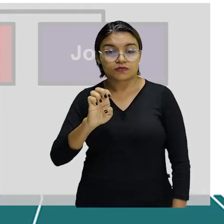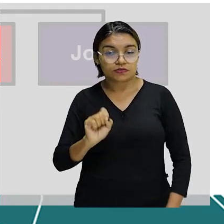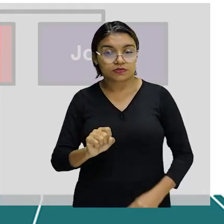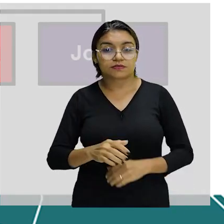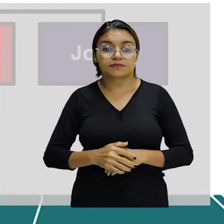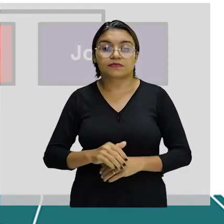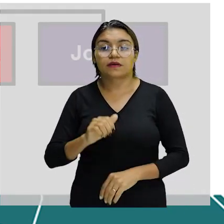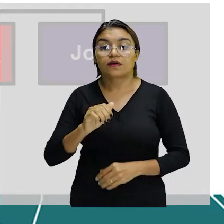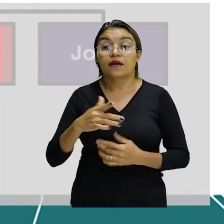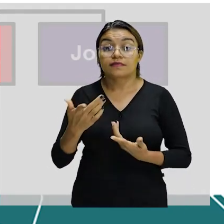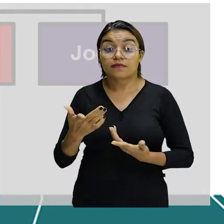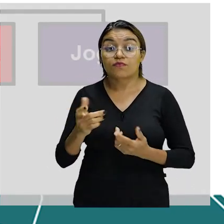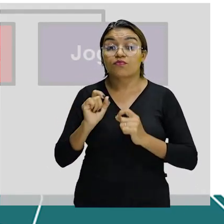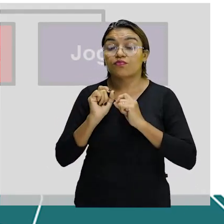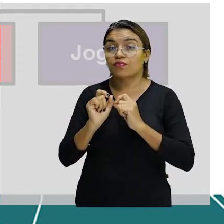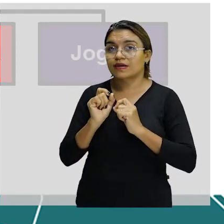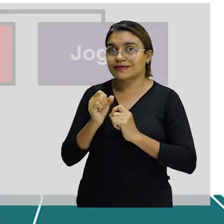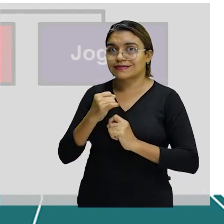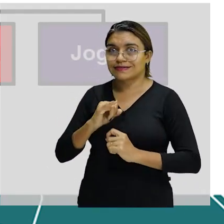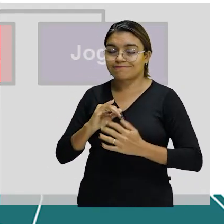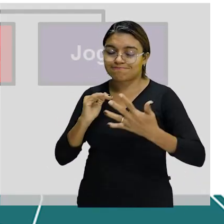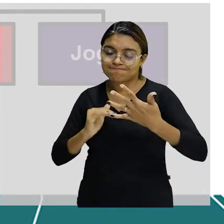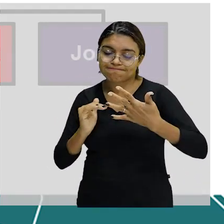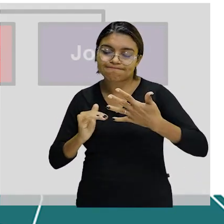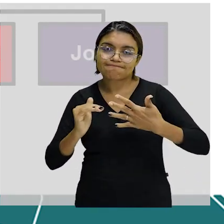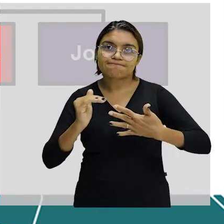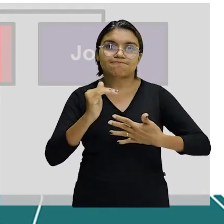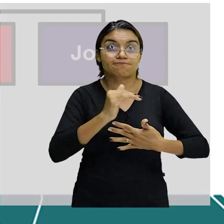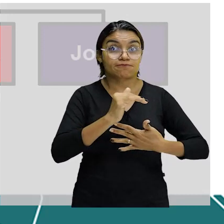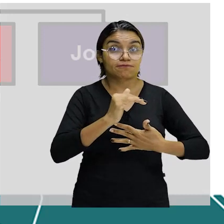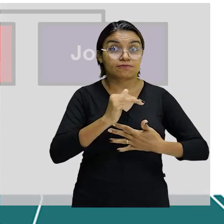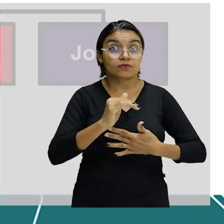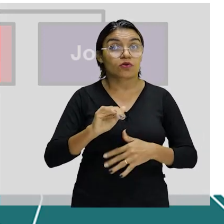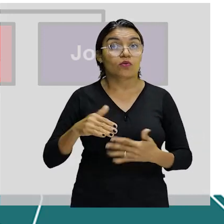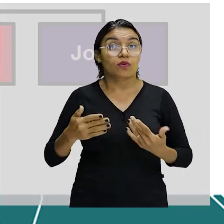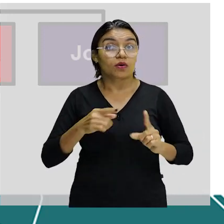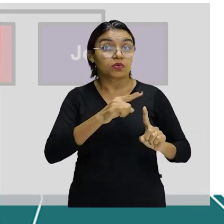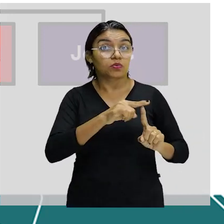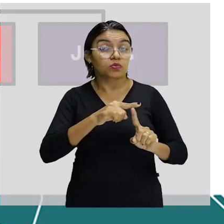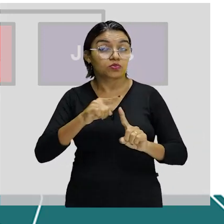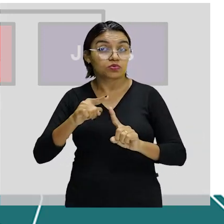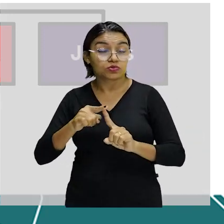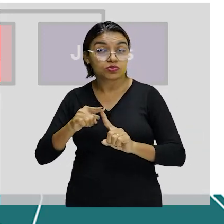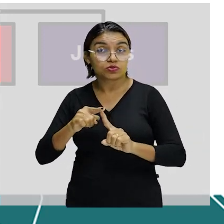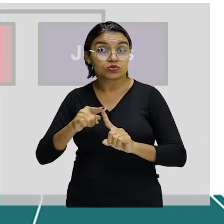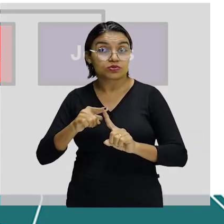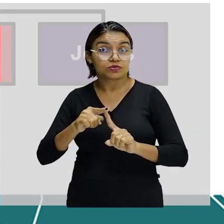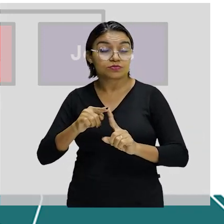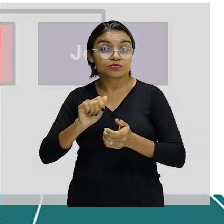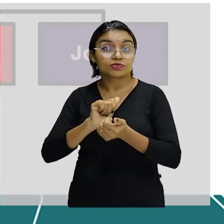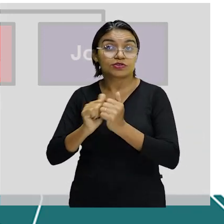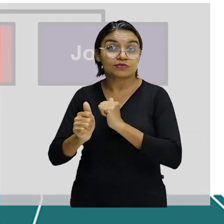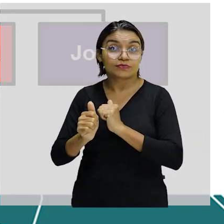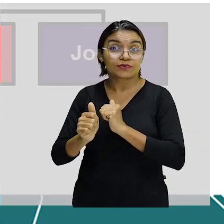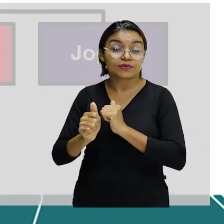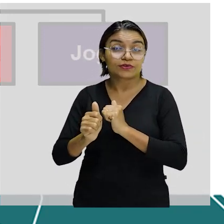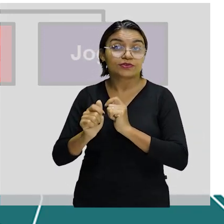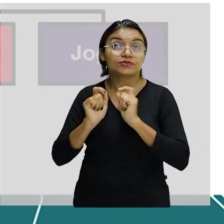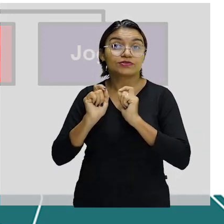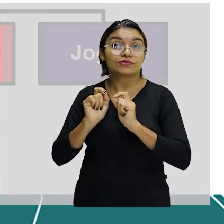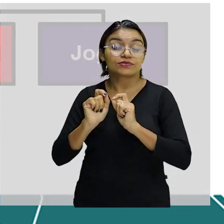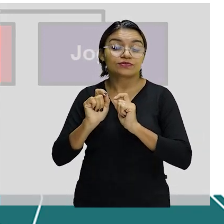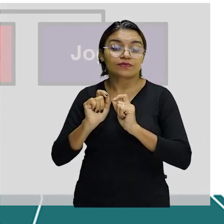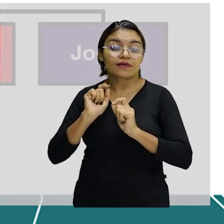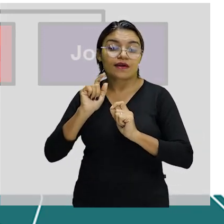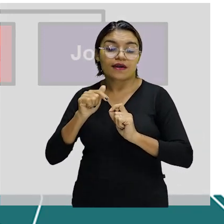dos esportes. Se nós formos classificar qual tipo de esporte o atletismo é, vocês já sabem, é um esporte